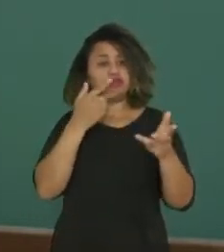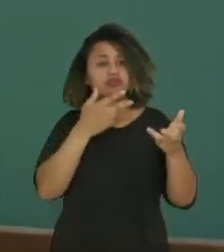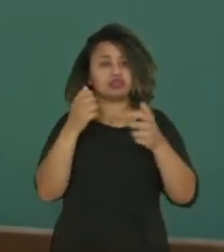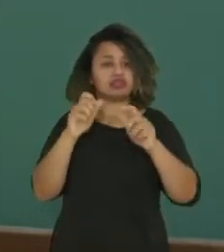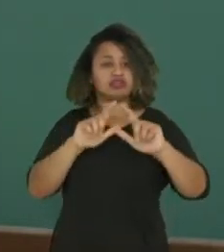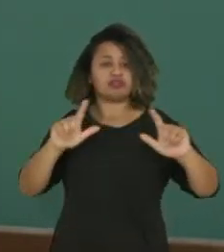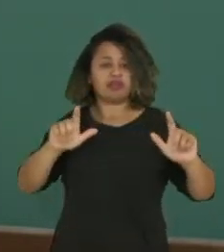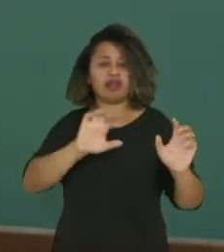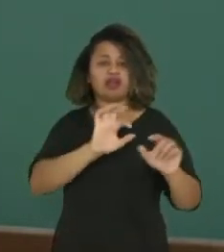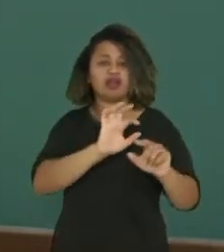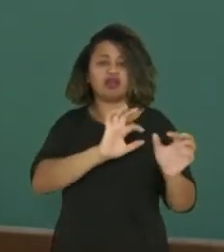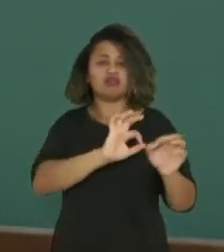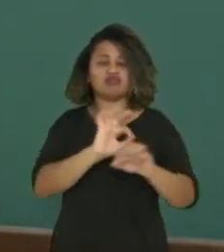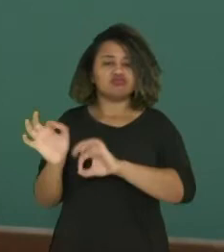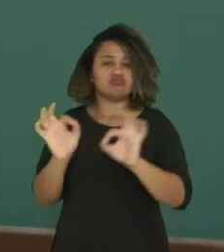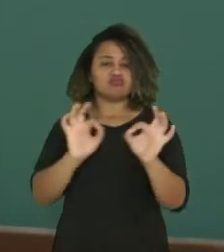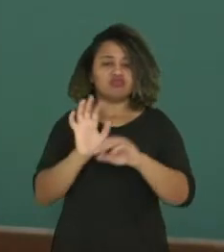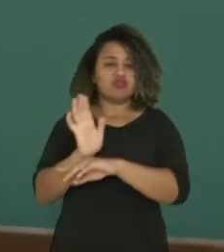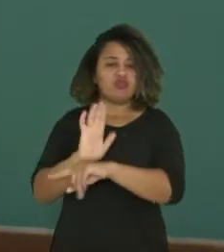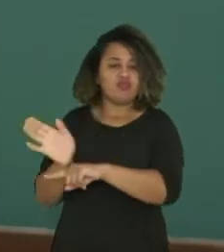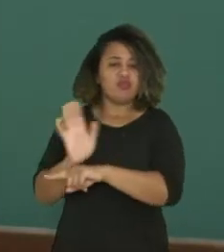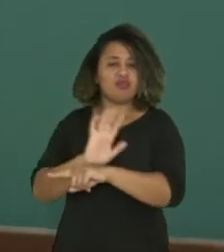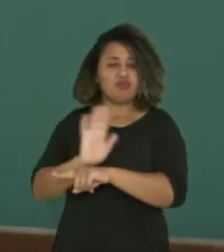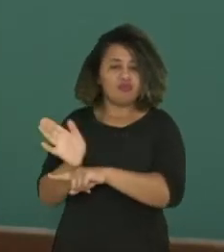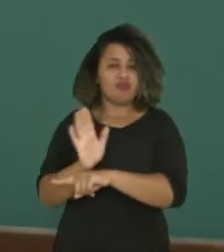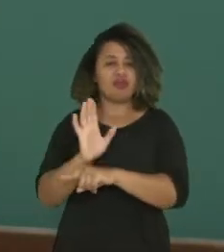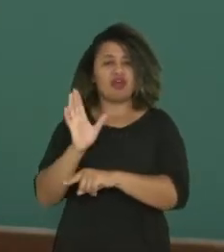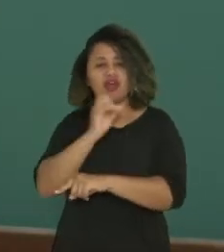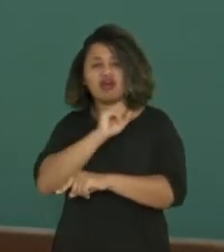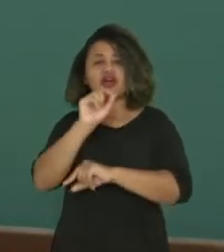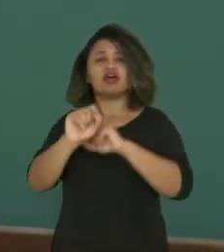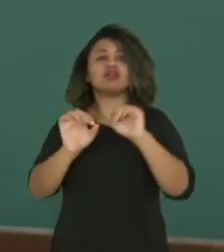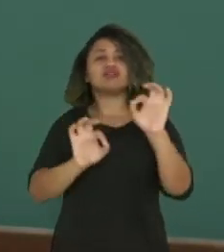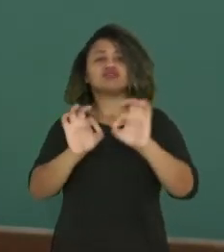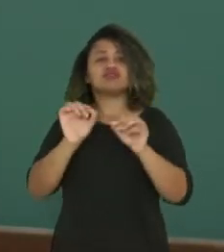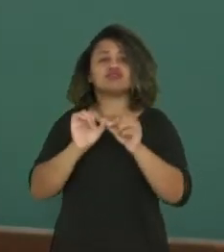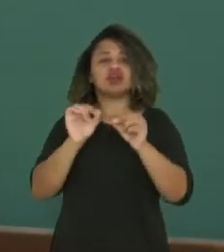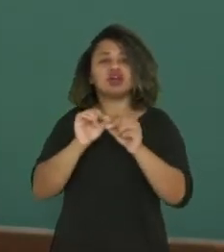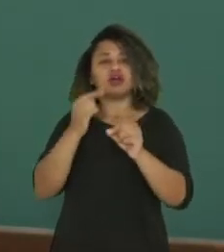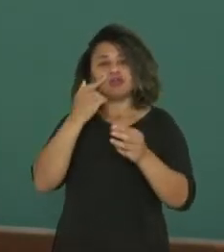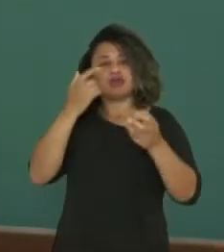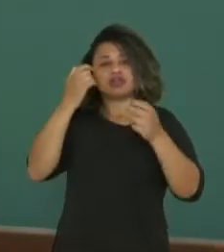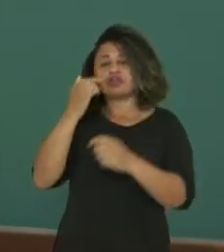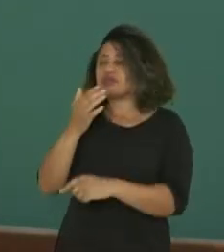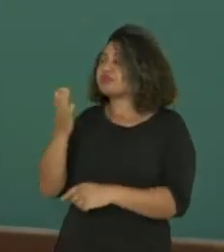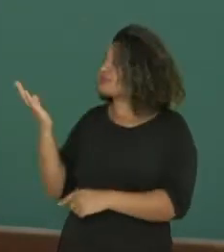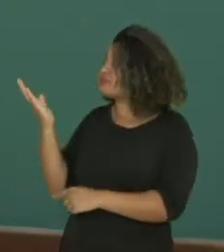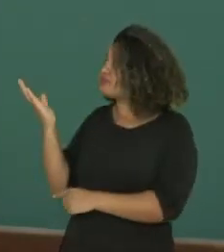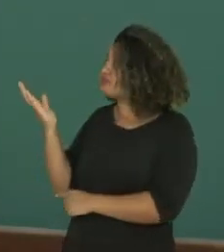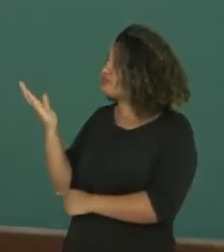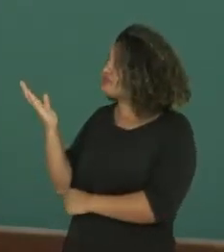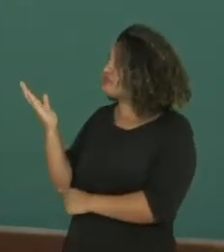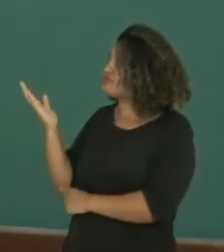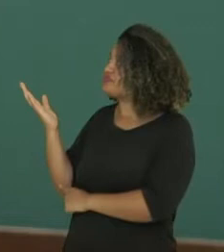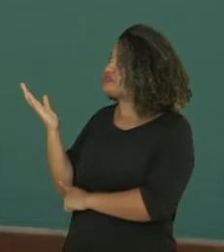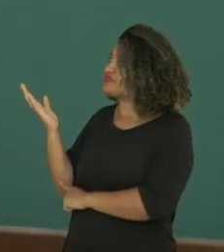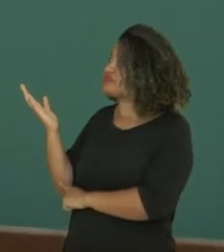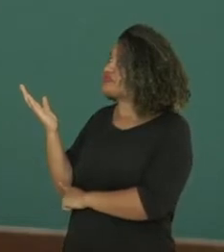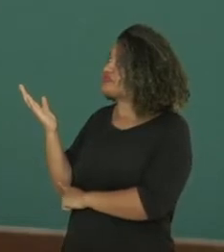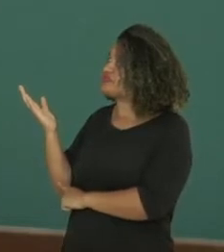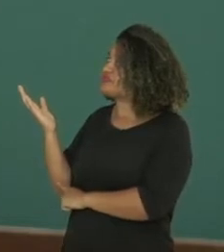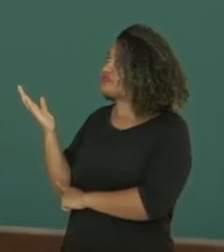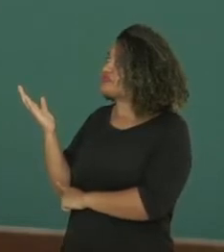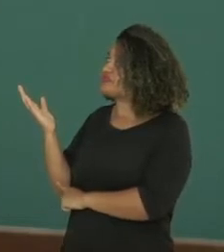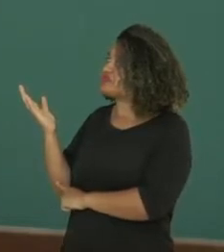inclusive, né? Eles estão preparando, tá? É como se fosse justamente aí, então, o peixe, que ele